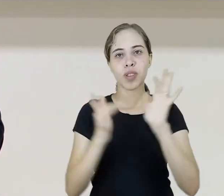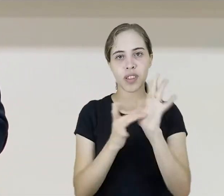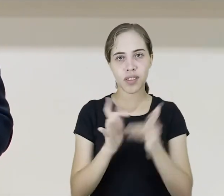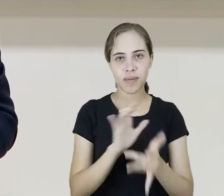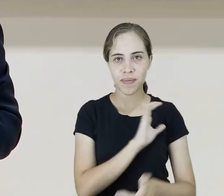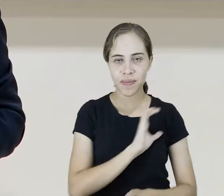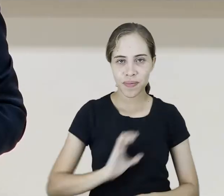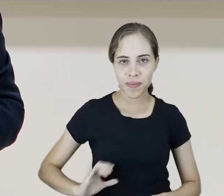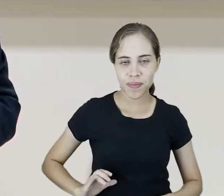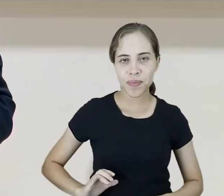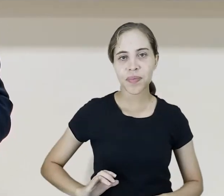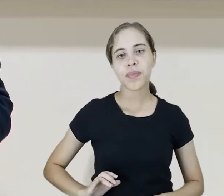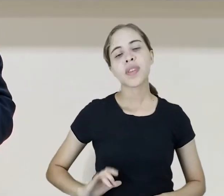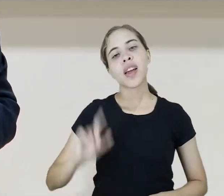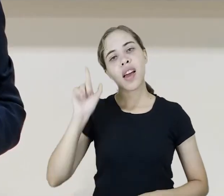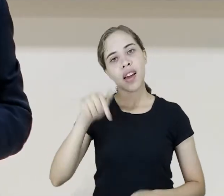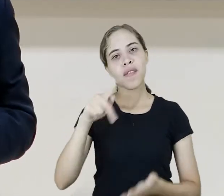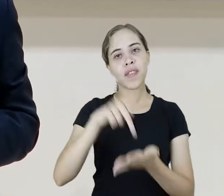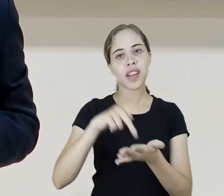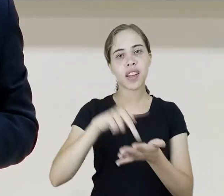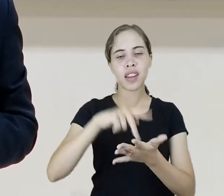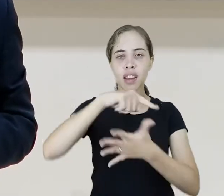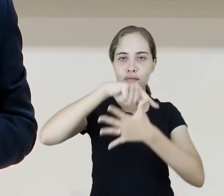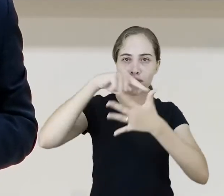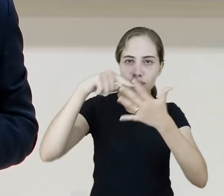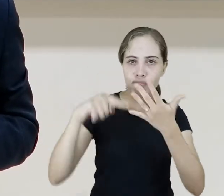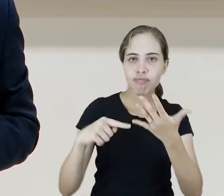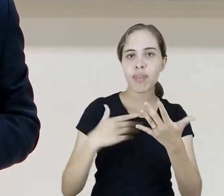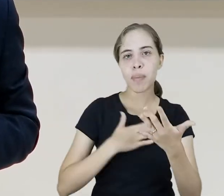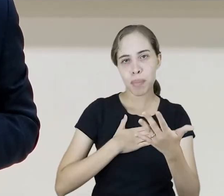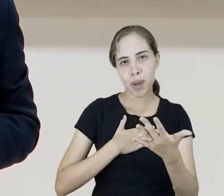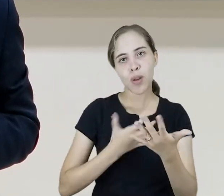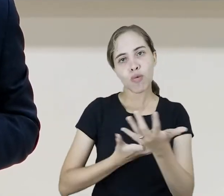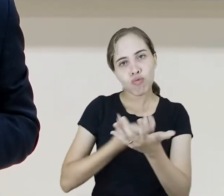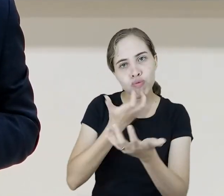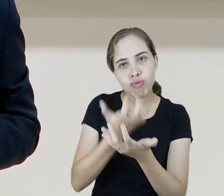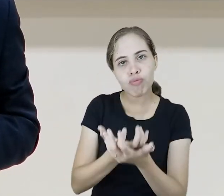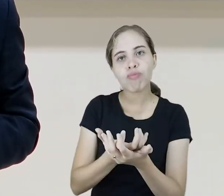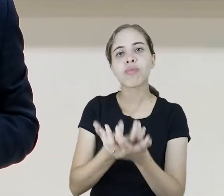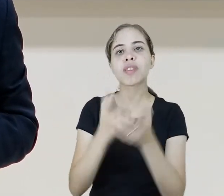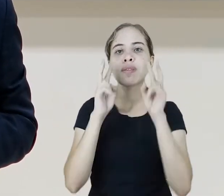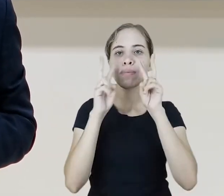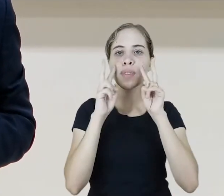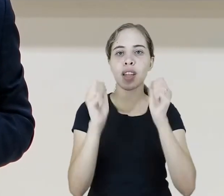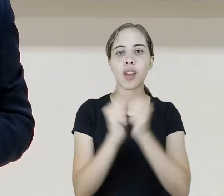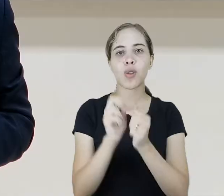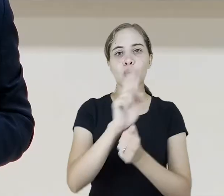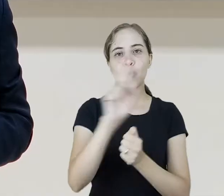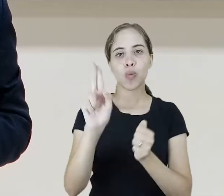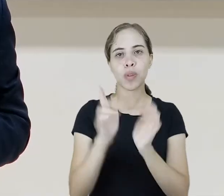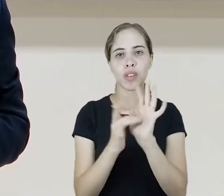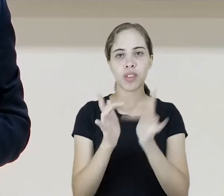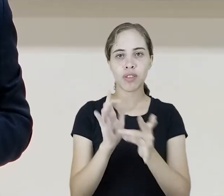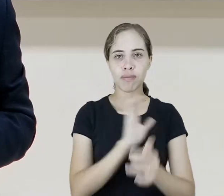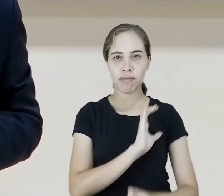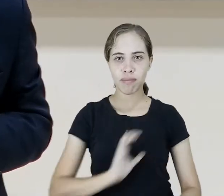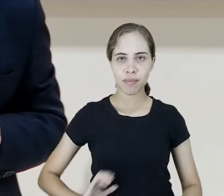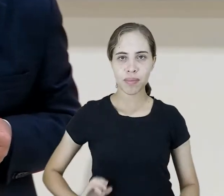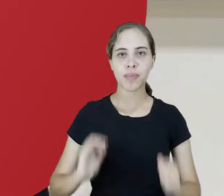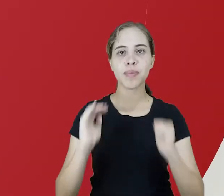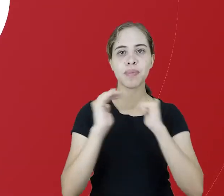Cristo. E dessas verdades, sinceramente, eu presto meu testemunho, em nome de Jesus Cristo.